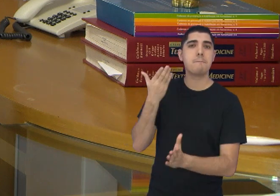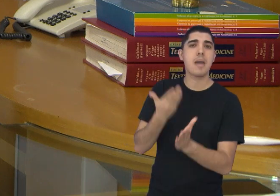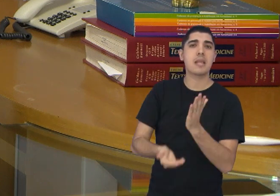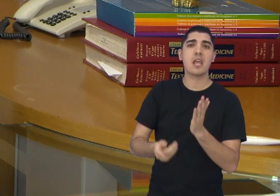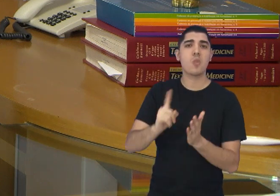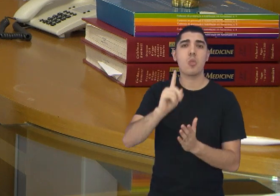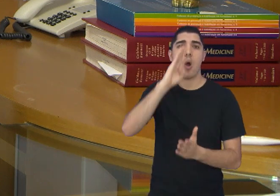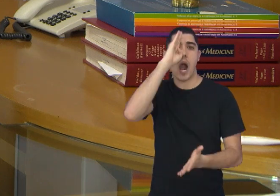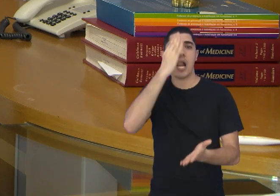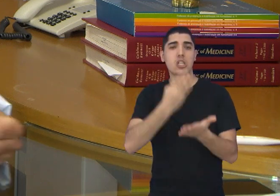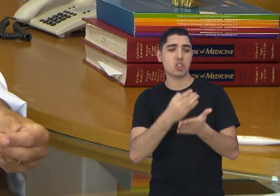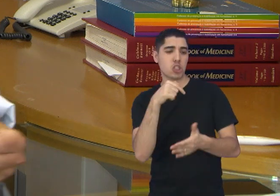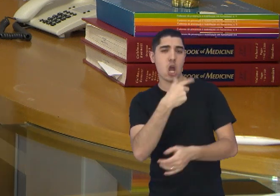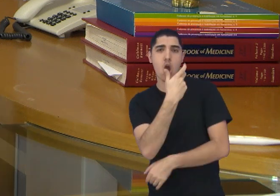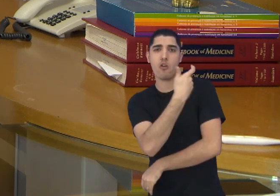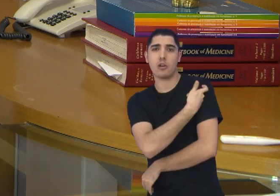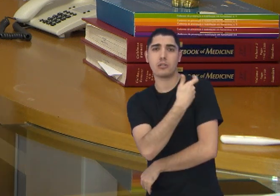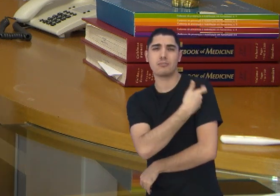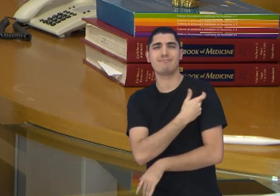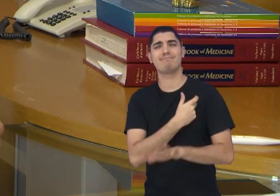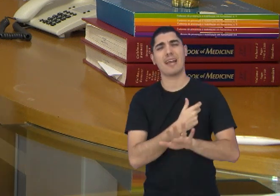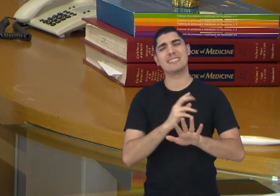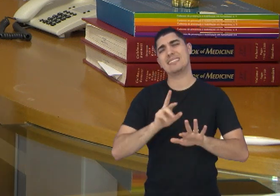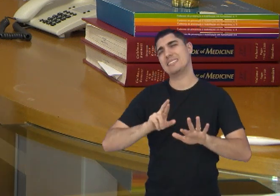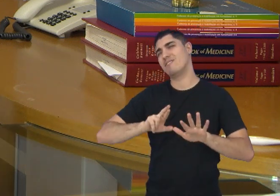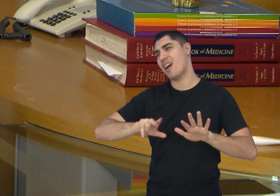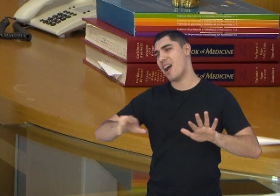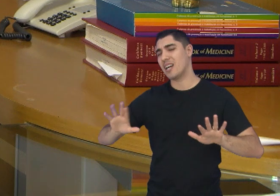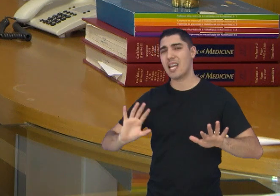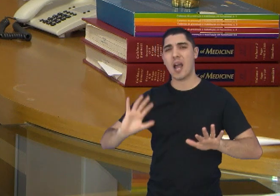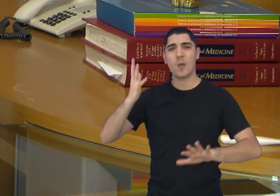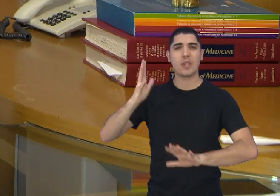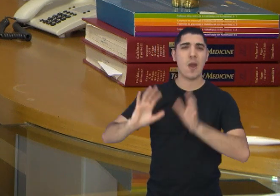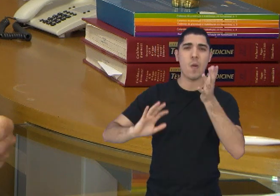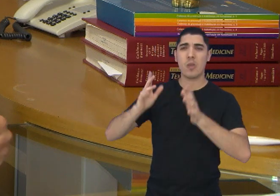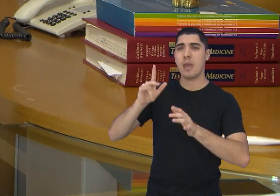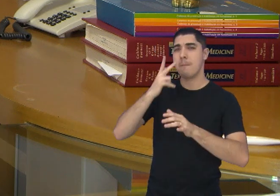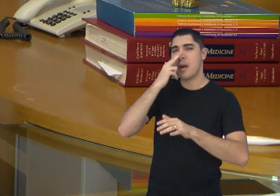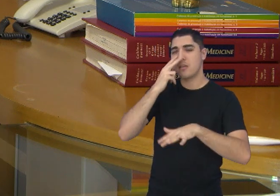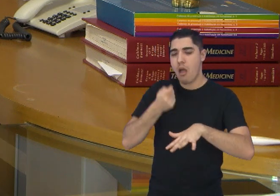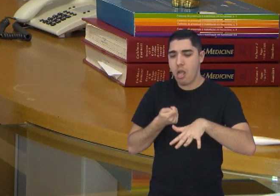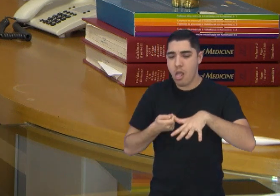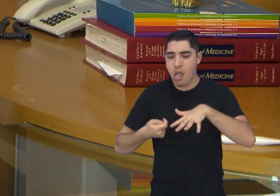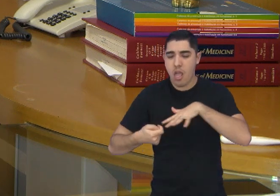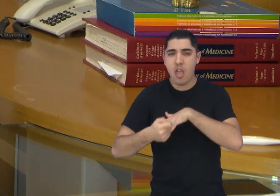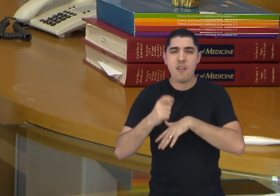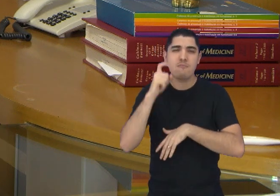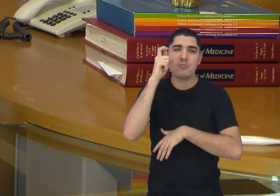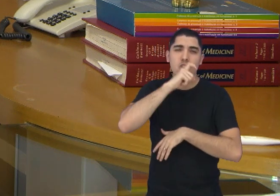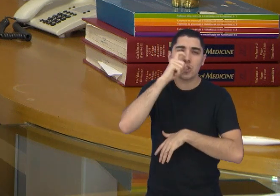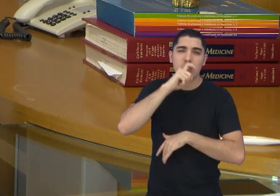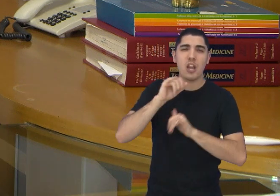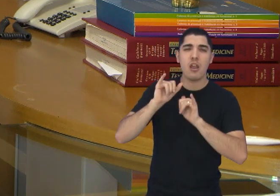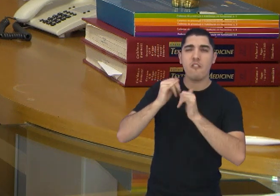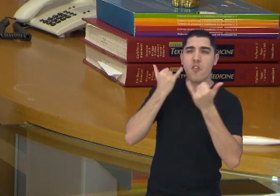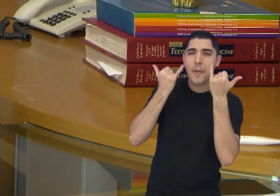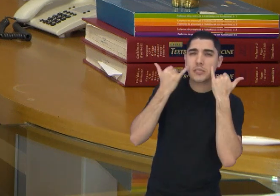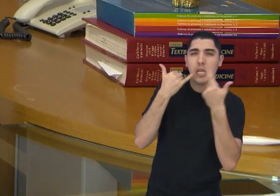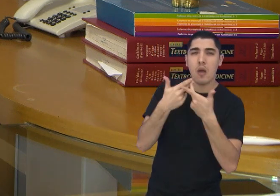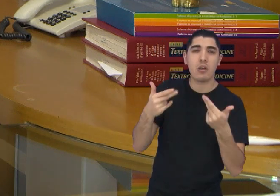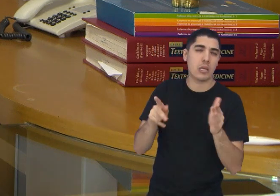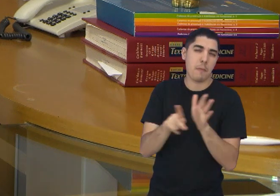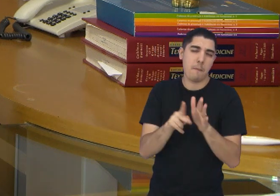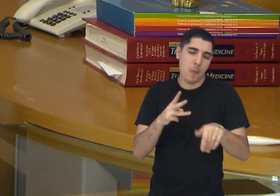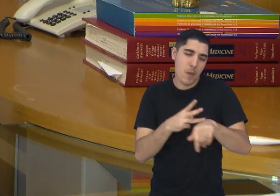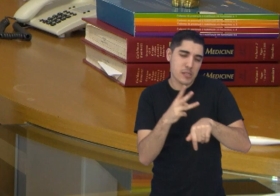na vacina por conta aí de uma série de questões, notícias falsas veiculadas em WhatsApp e